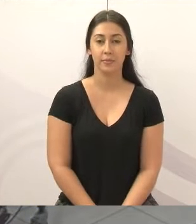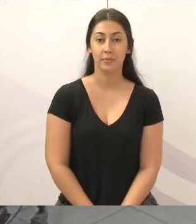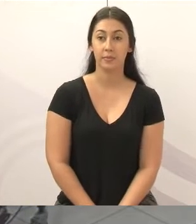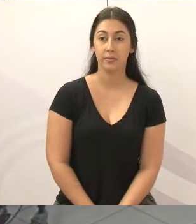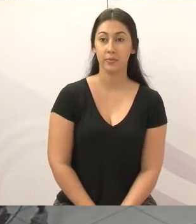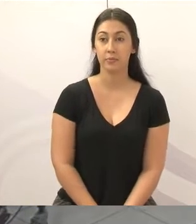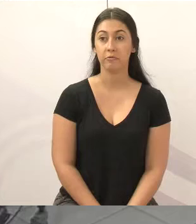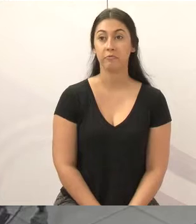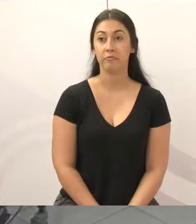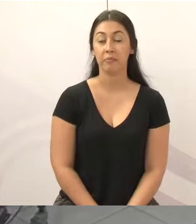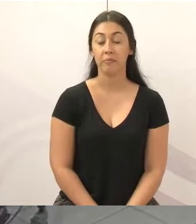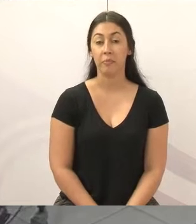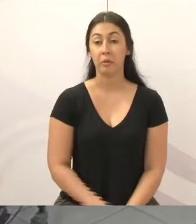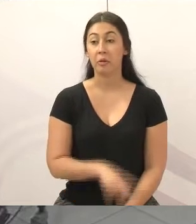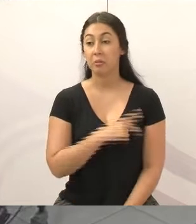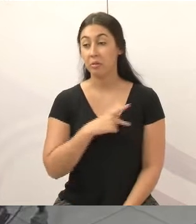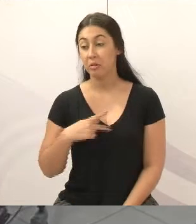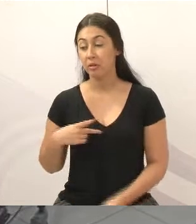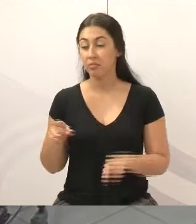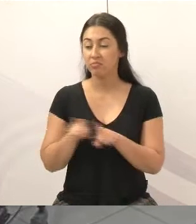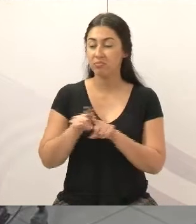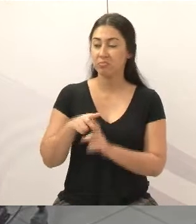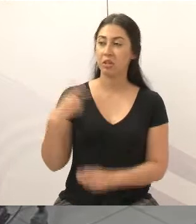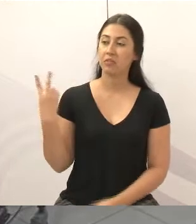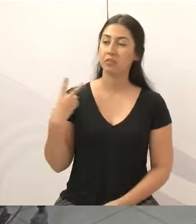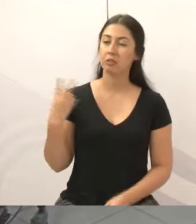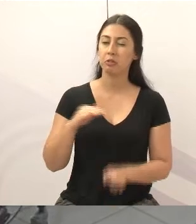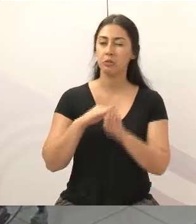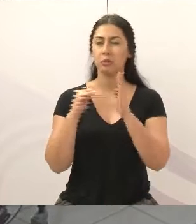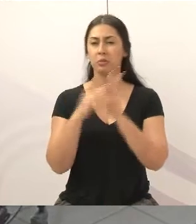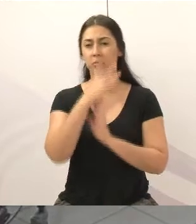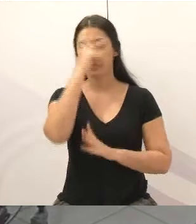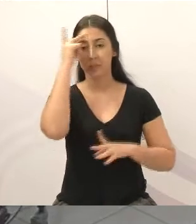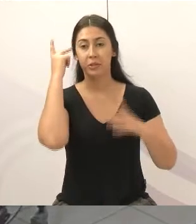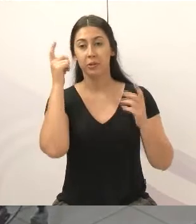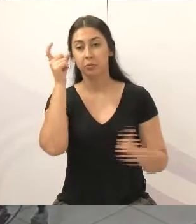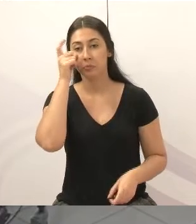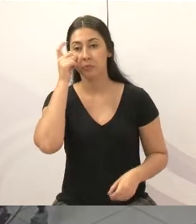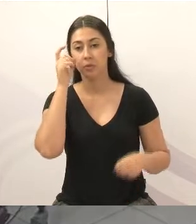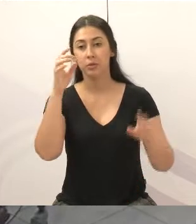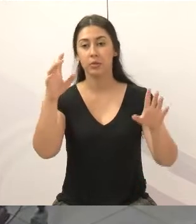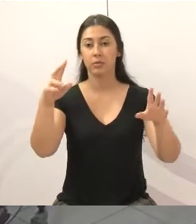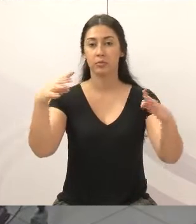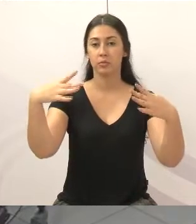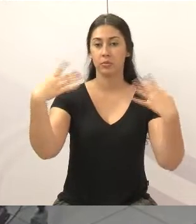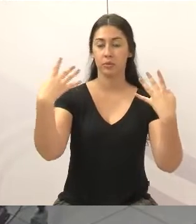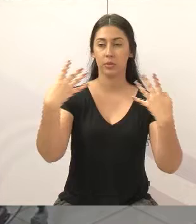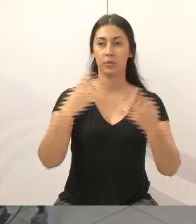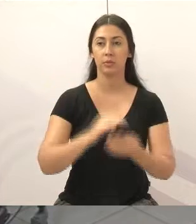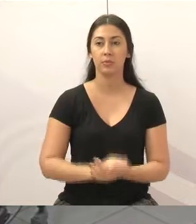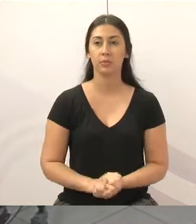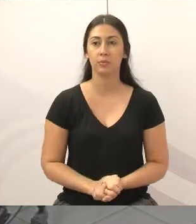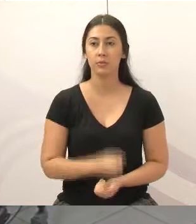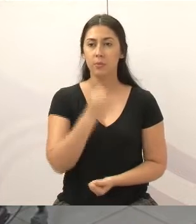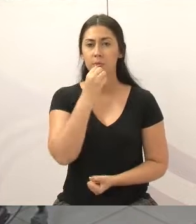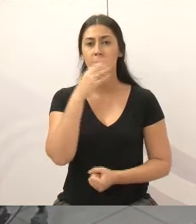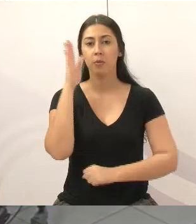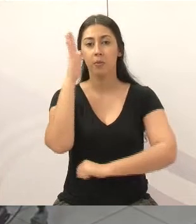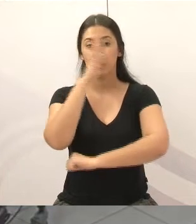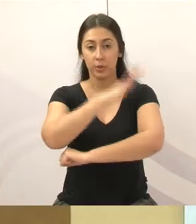Senhor presidente, senhores vereadores, o público que nos assiste em casa aí através da TV e da internet. Agora, boa tarde,